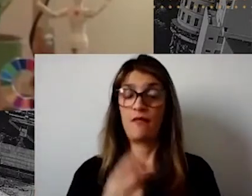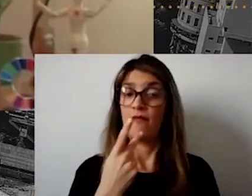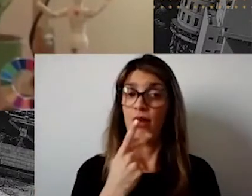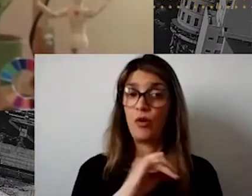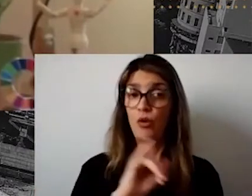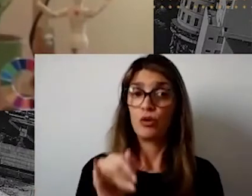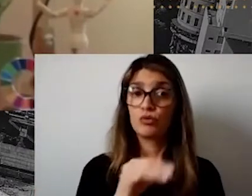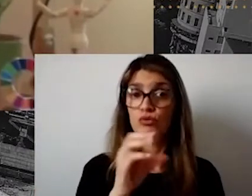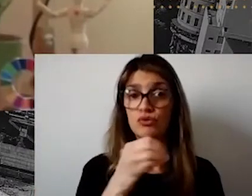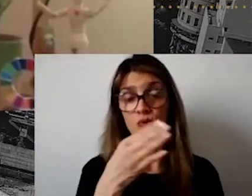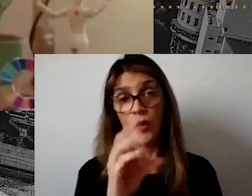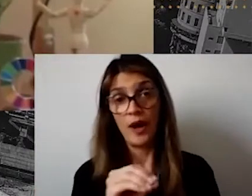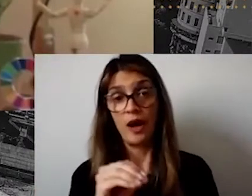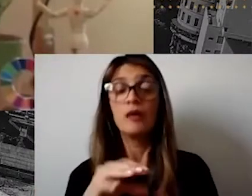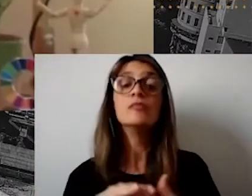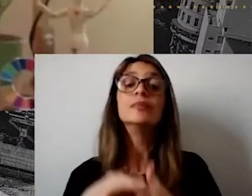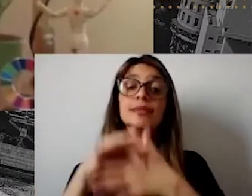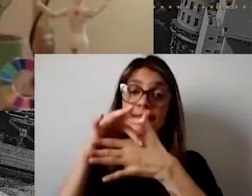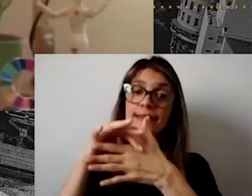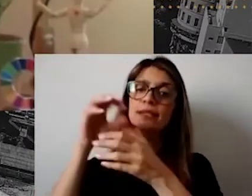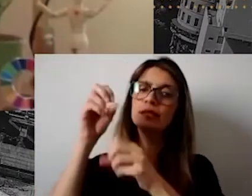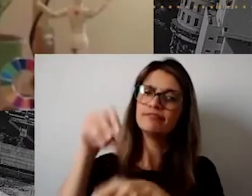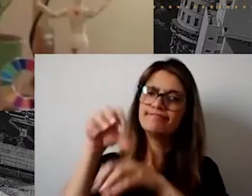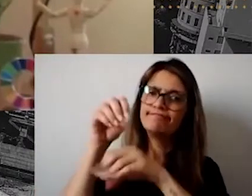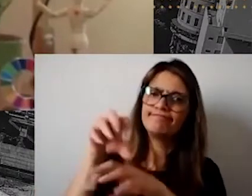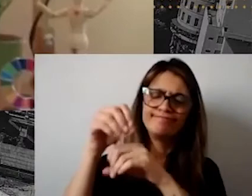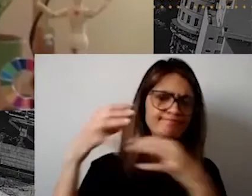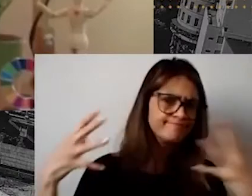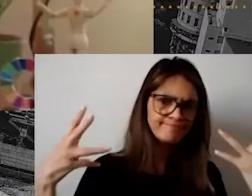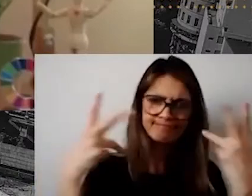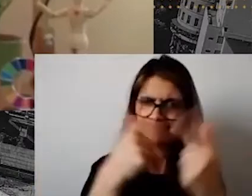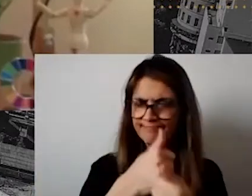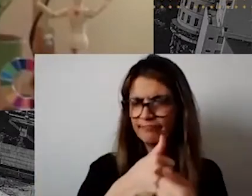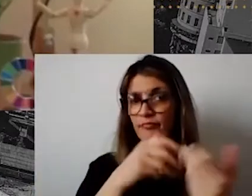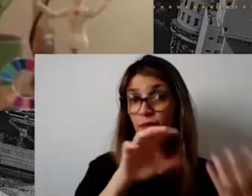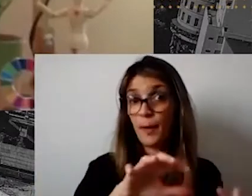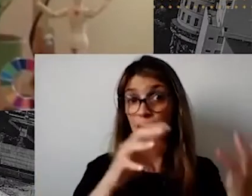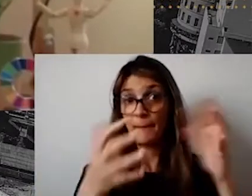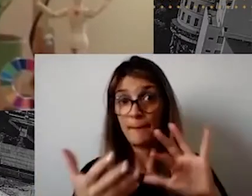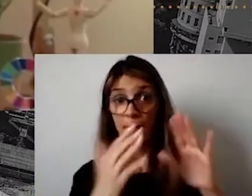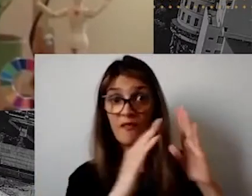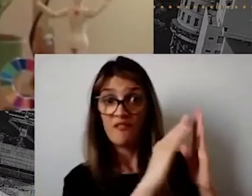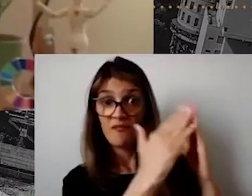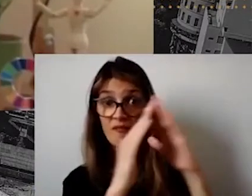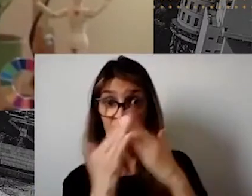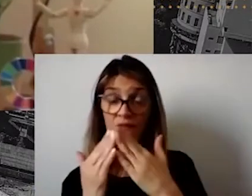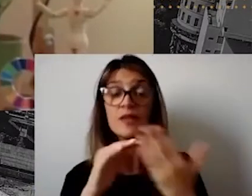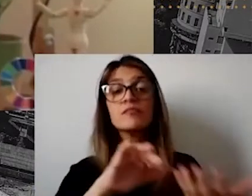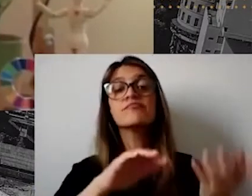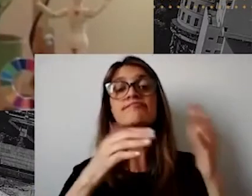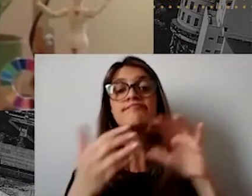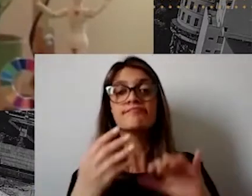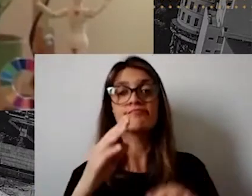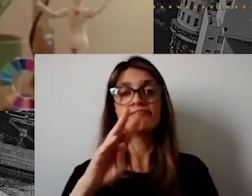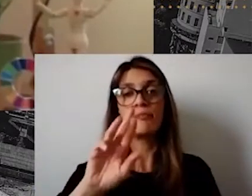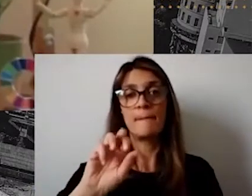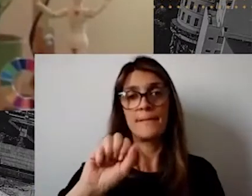um líder educacional incrível da Brasilândia, uma das maiores comunidades aqui de São